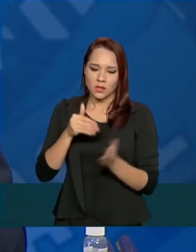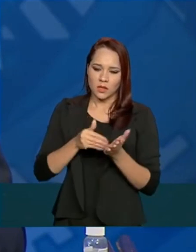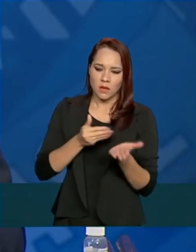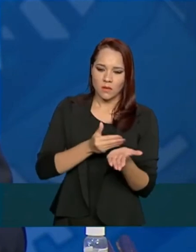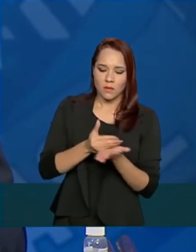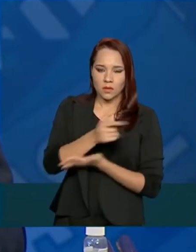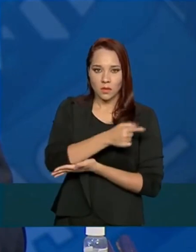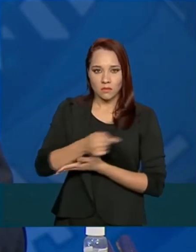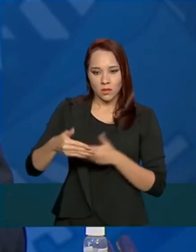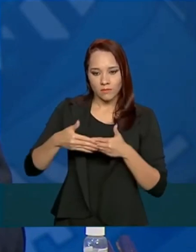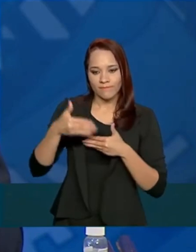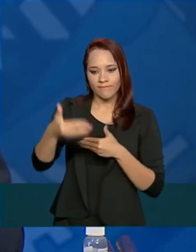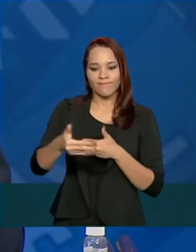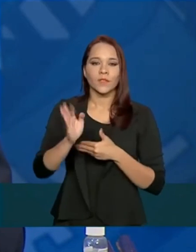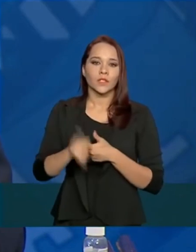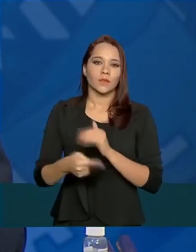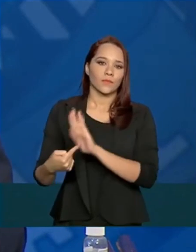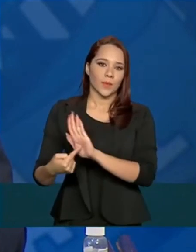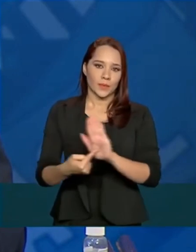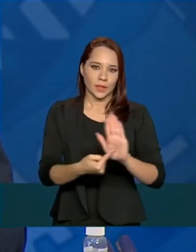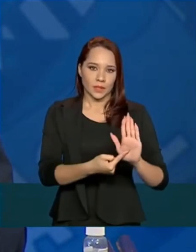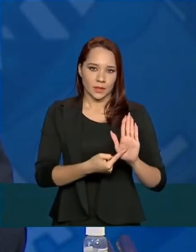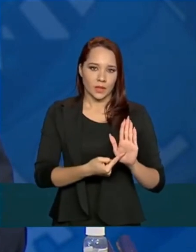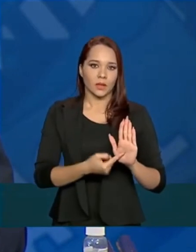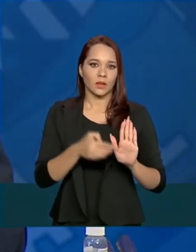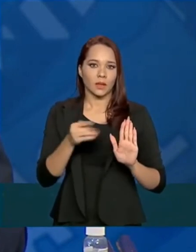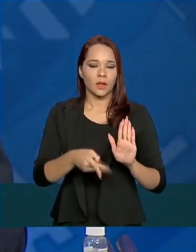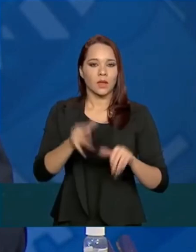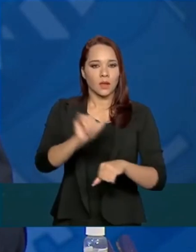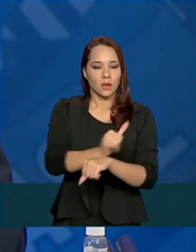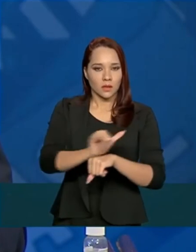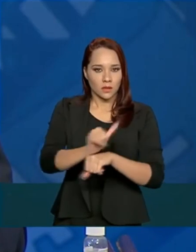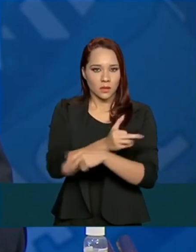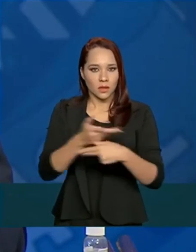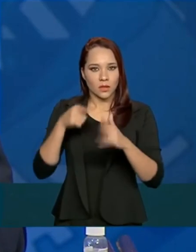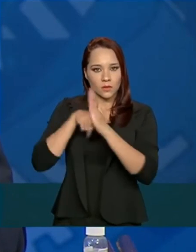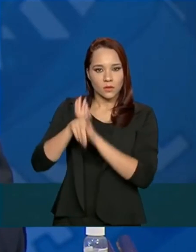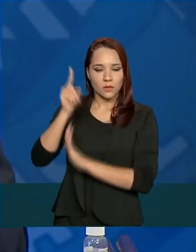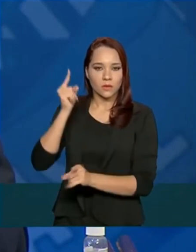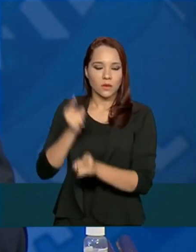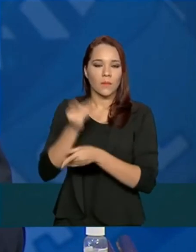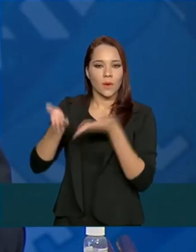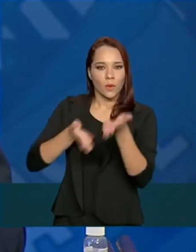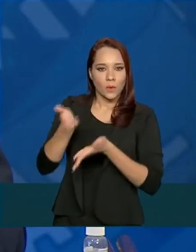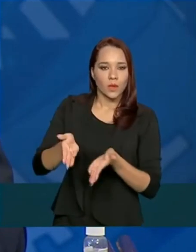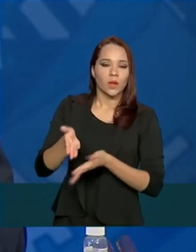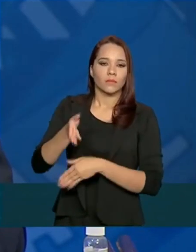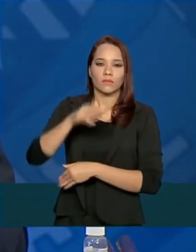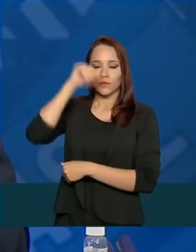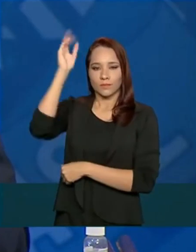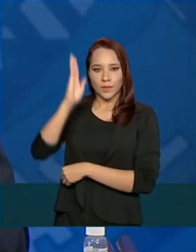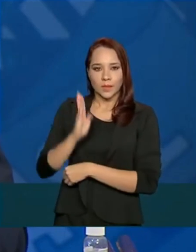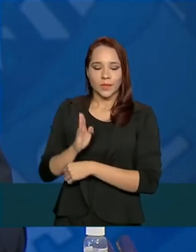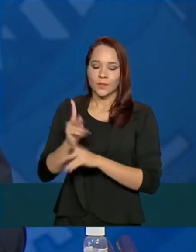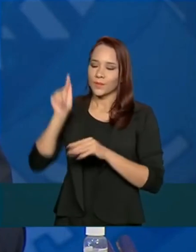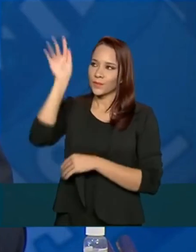próxima semana, nós iremos apresentar a estratégia do diagnosticar para cuidar para o país